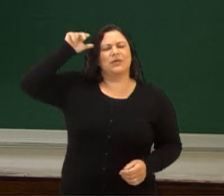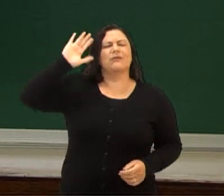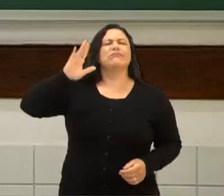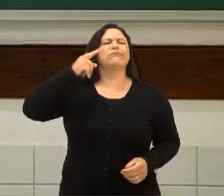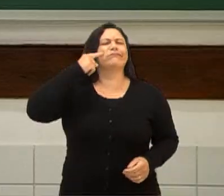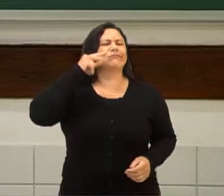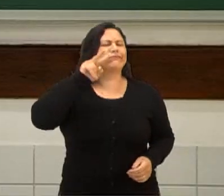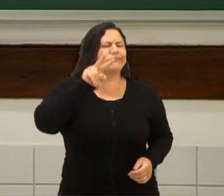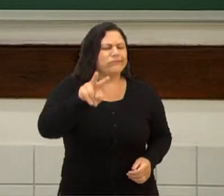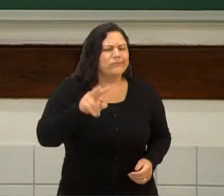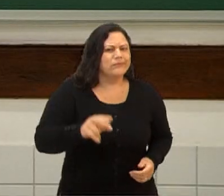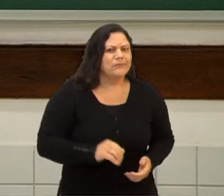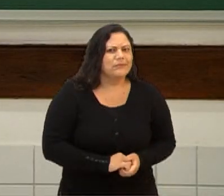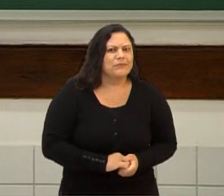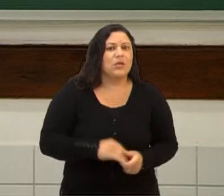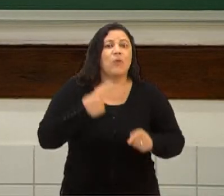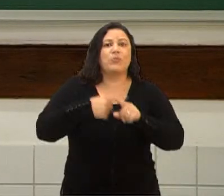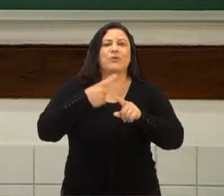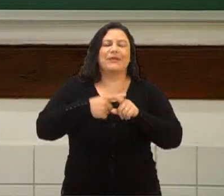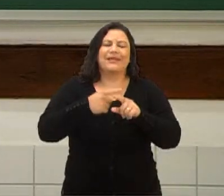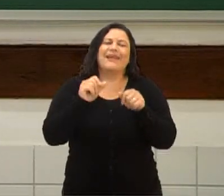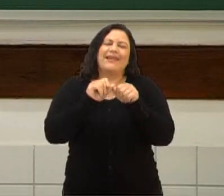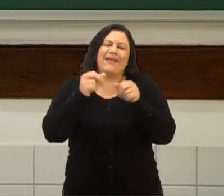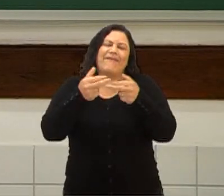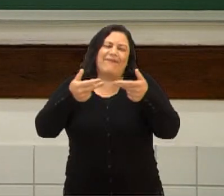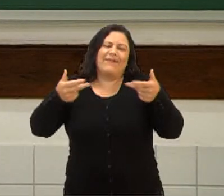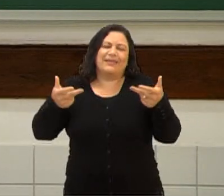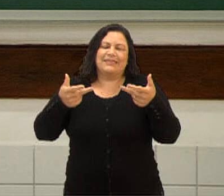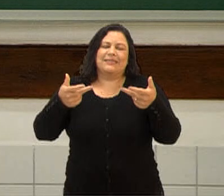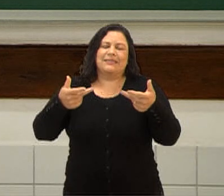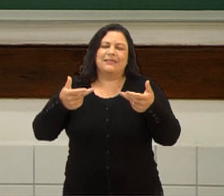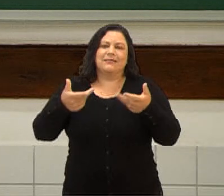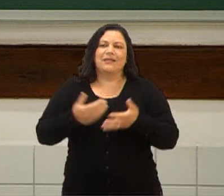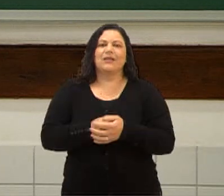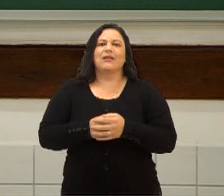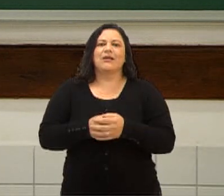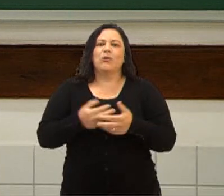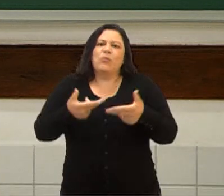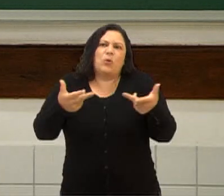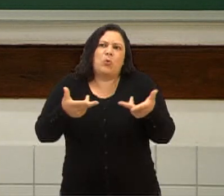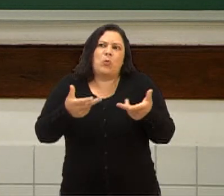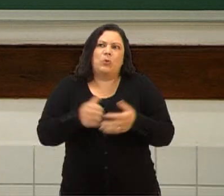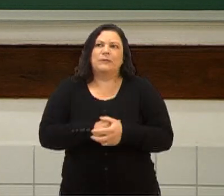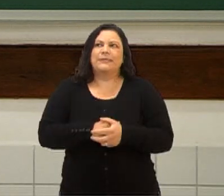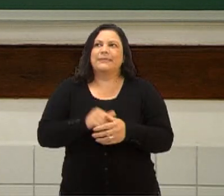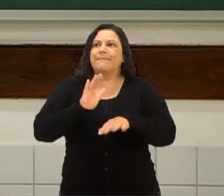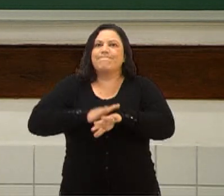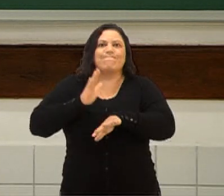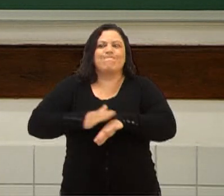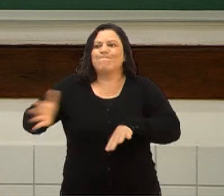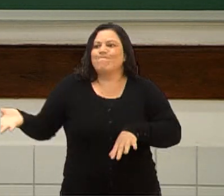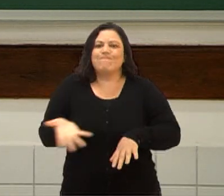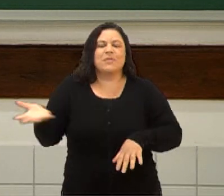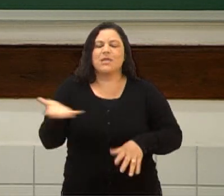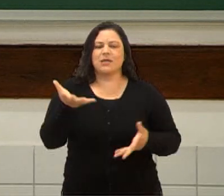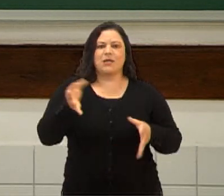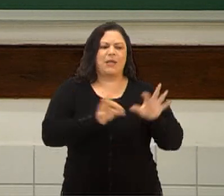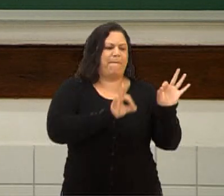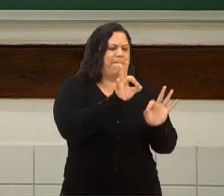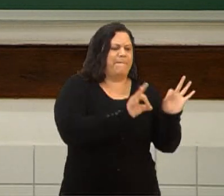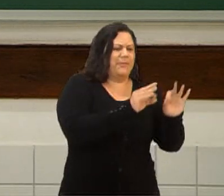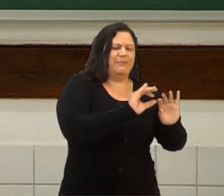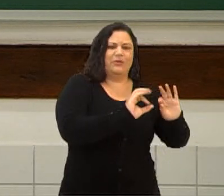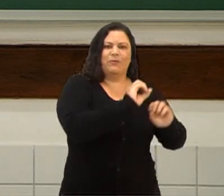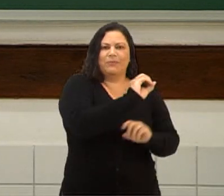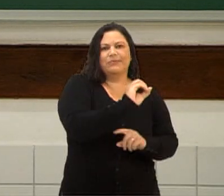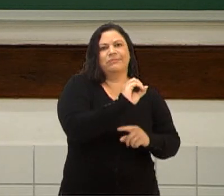provérbio. É quando a gente quer fazer alguma coisa antecipada, de uma forma precipitada, sem ter se preparado ou planejado